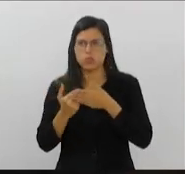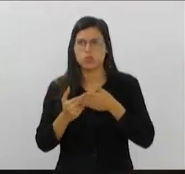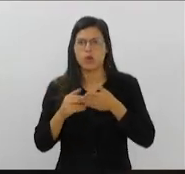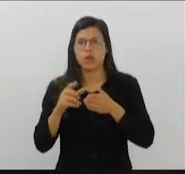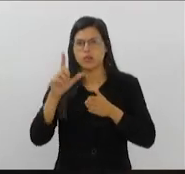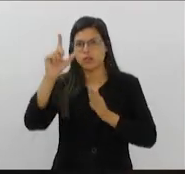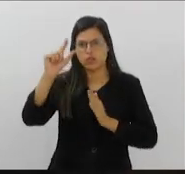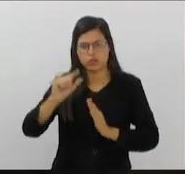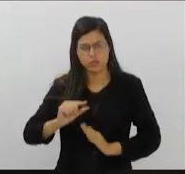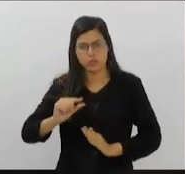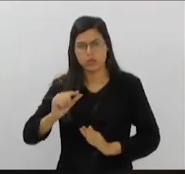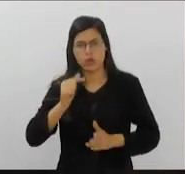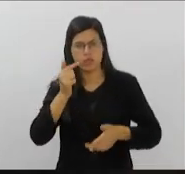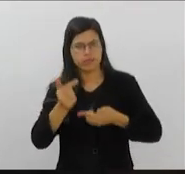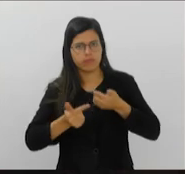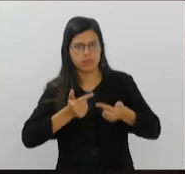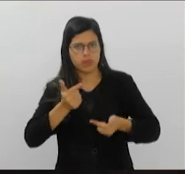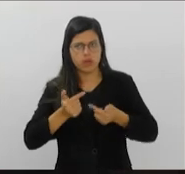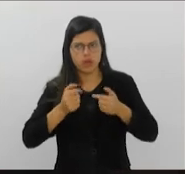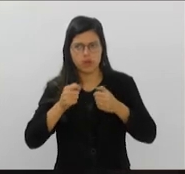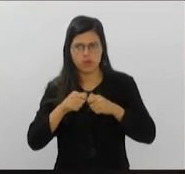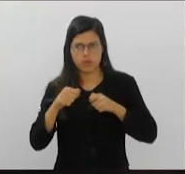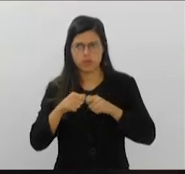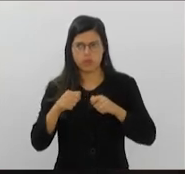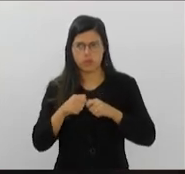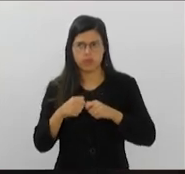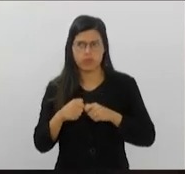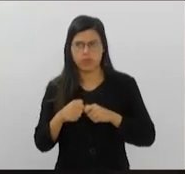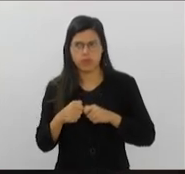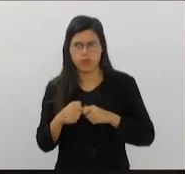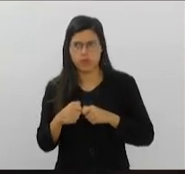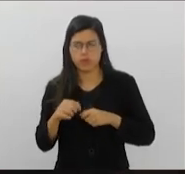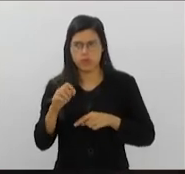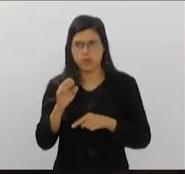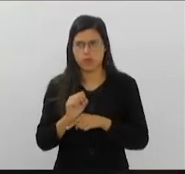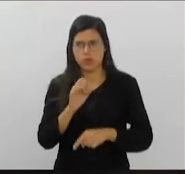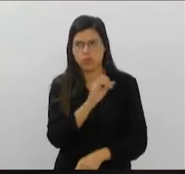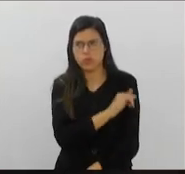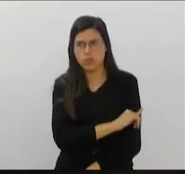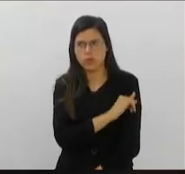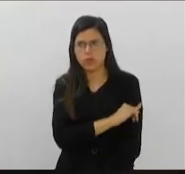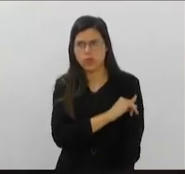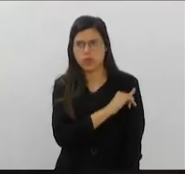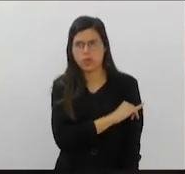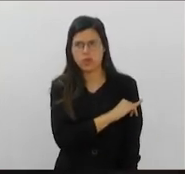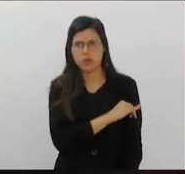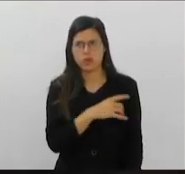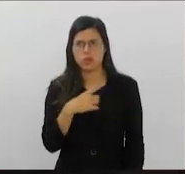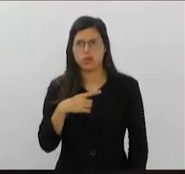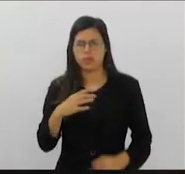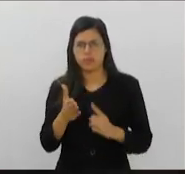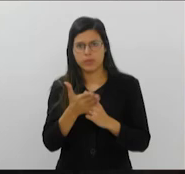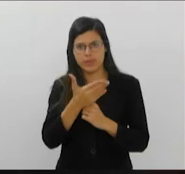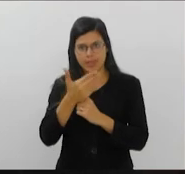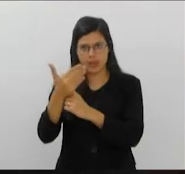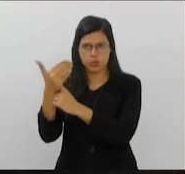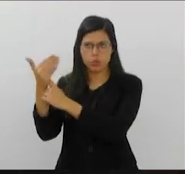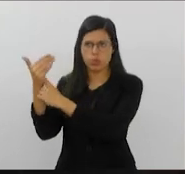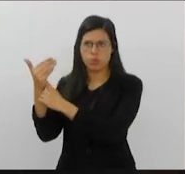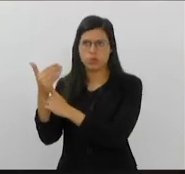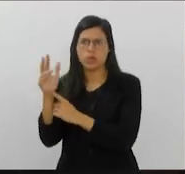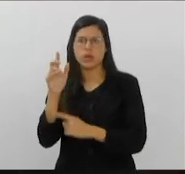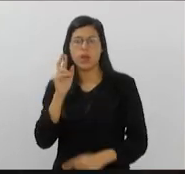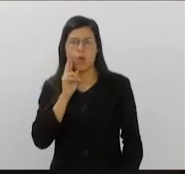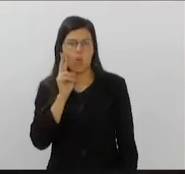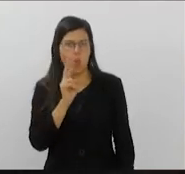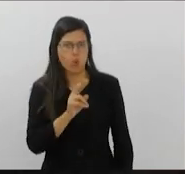que vem sendo feito, onde o estado do Rio de Janeiro, nós contamos com uma tecnologia que é o programa Olho no